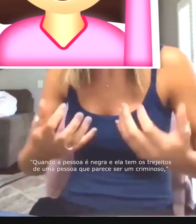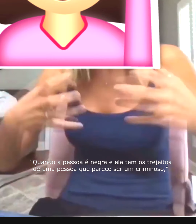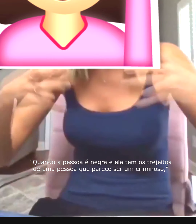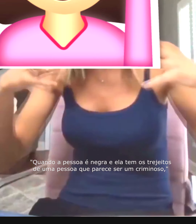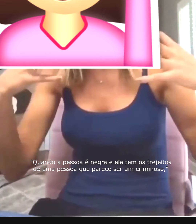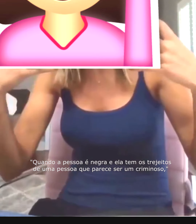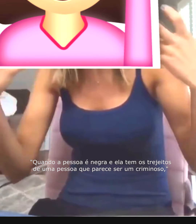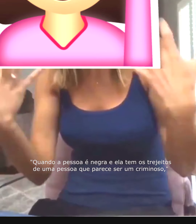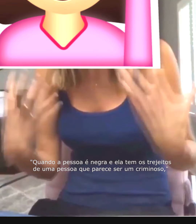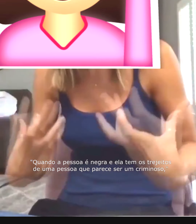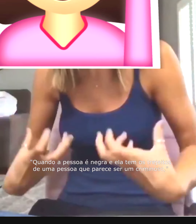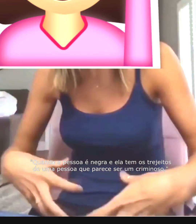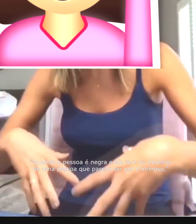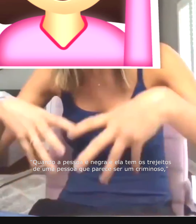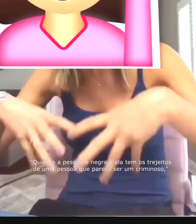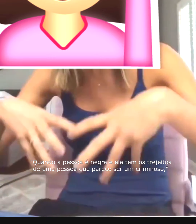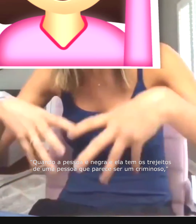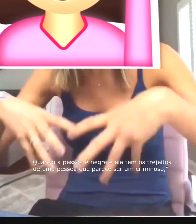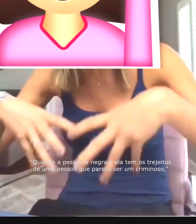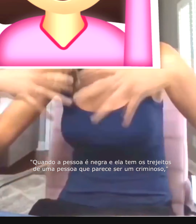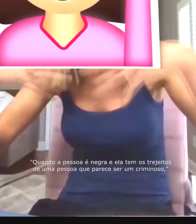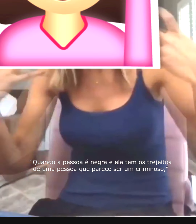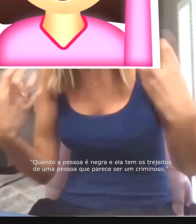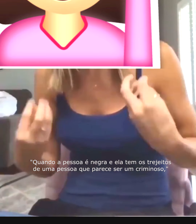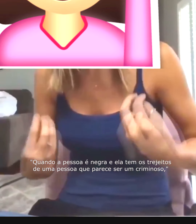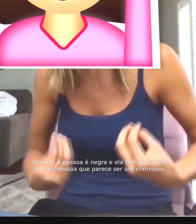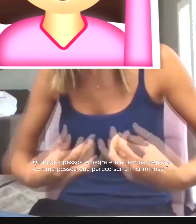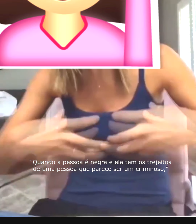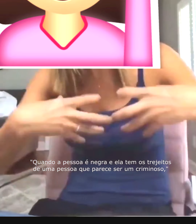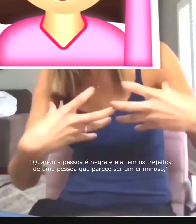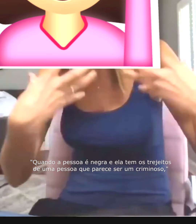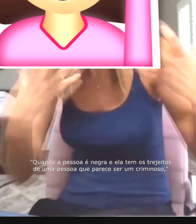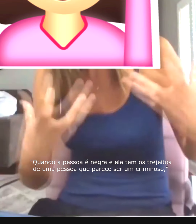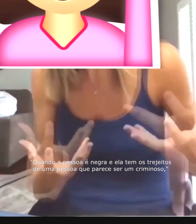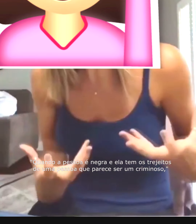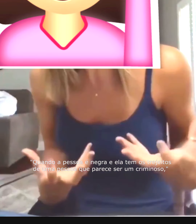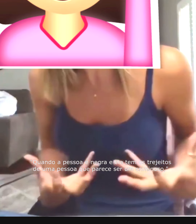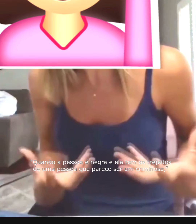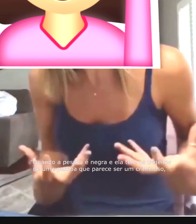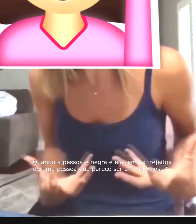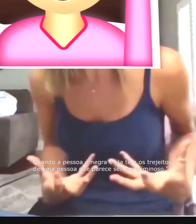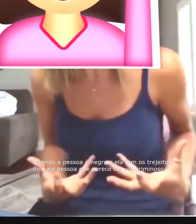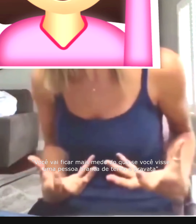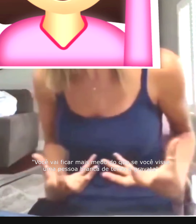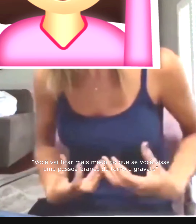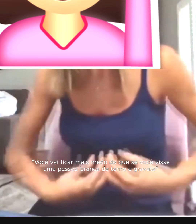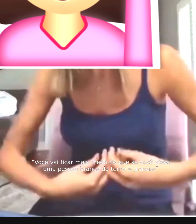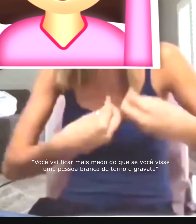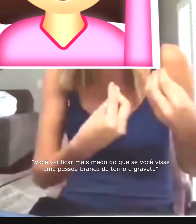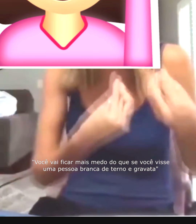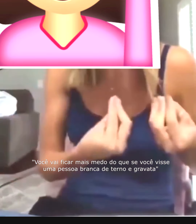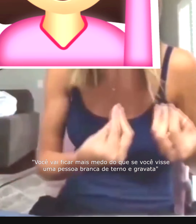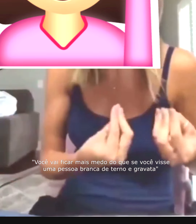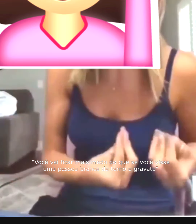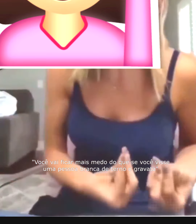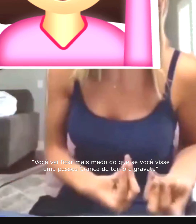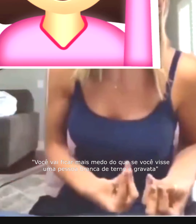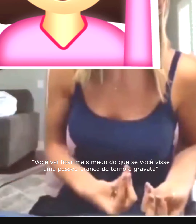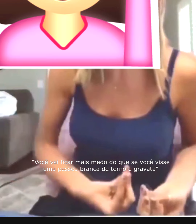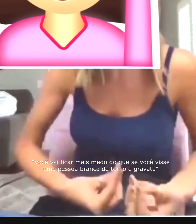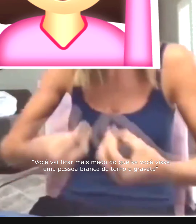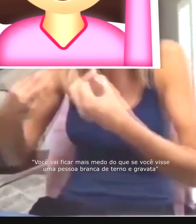negra e ela tem os trejeitos de uma pessoa que parece ser um criminoso, você vai ficar